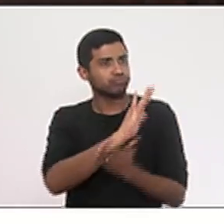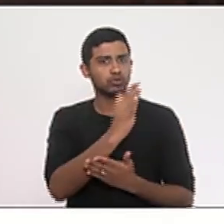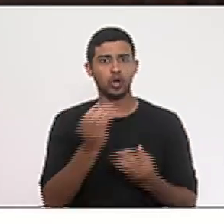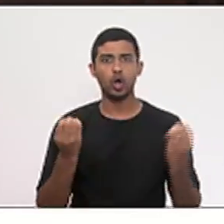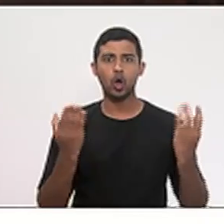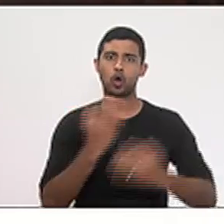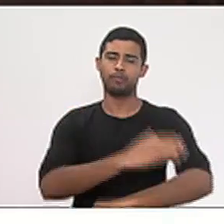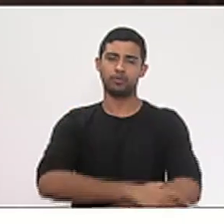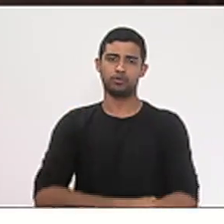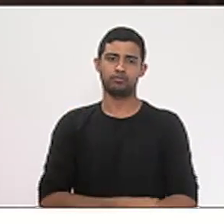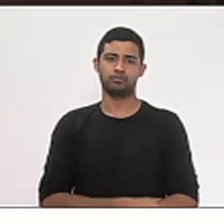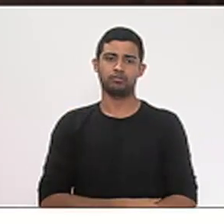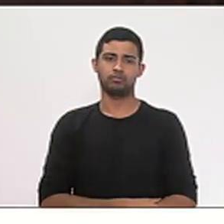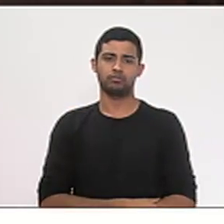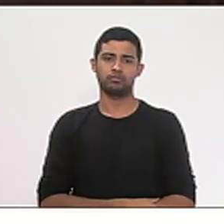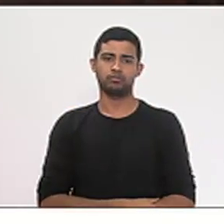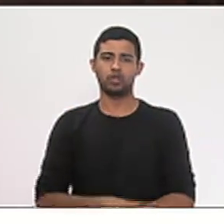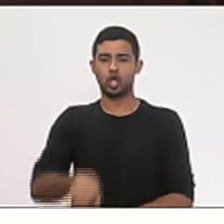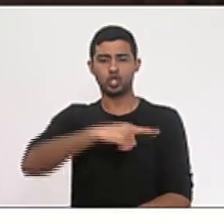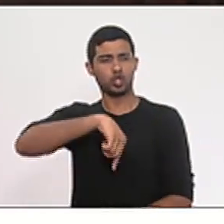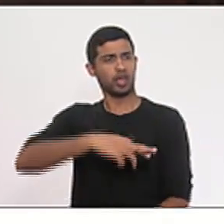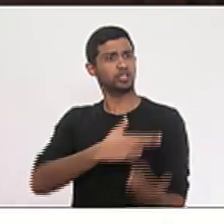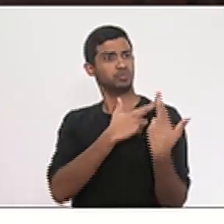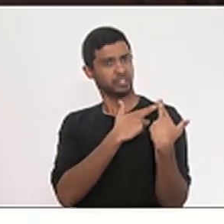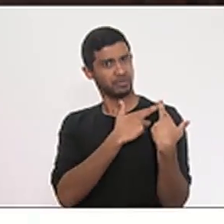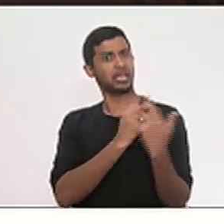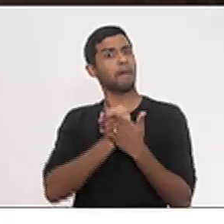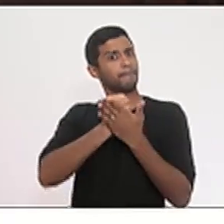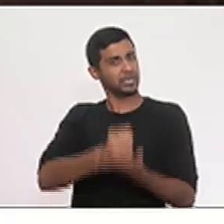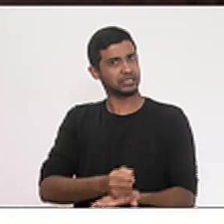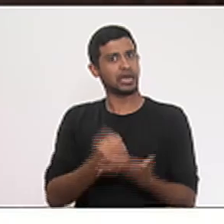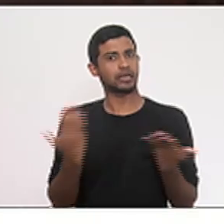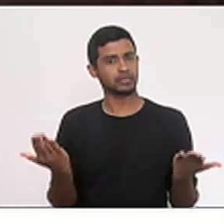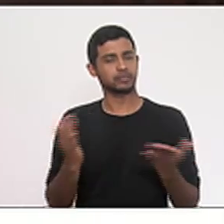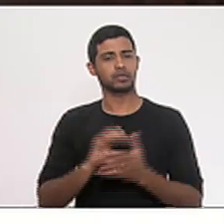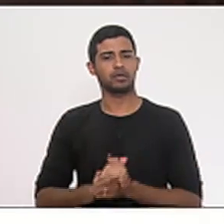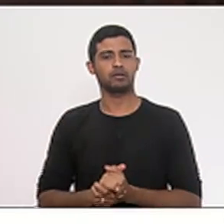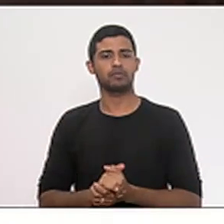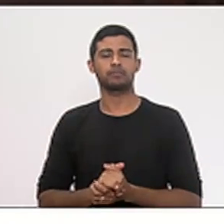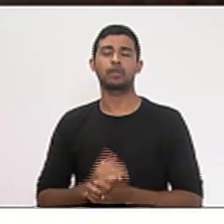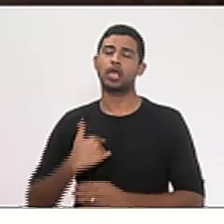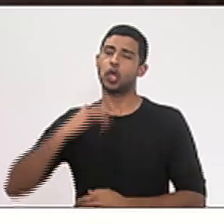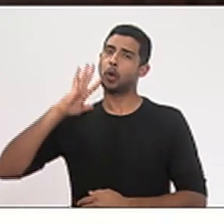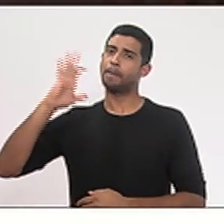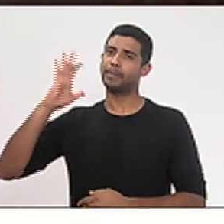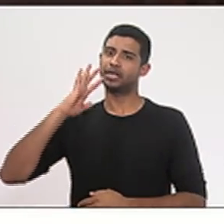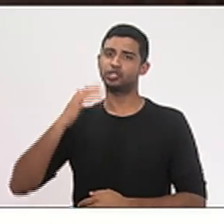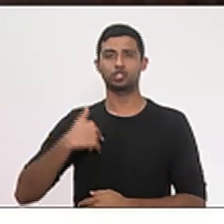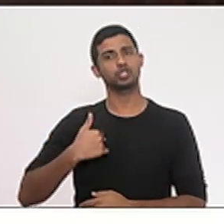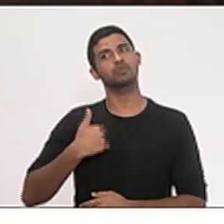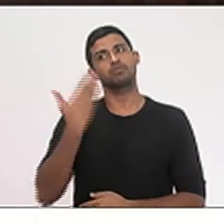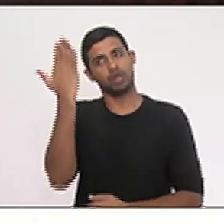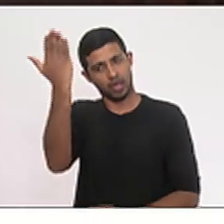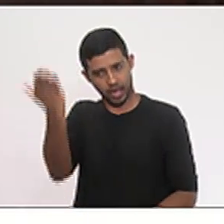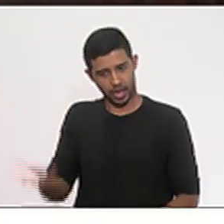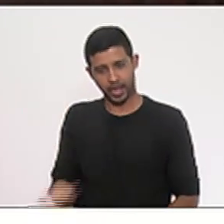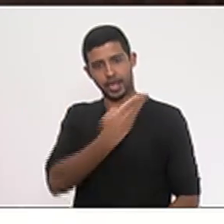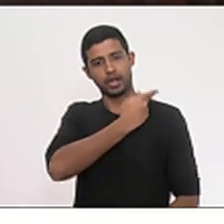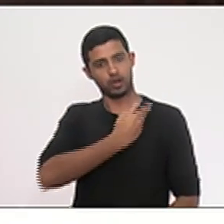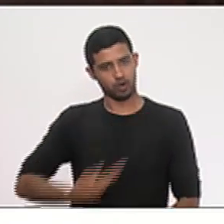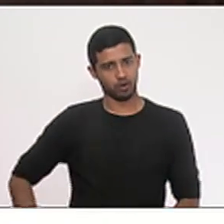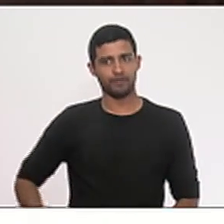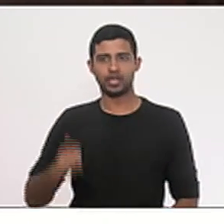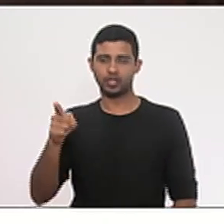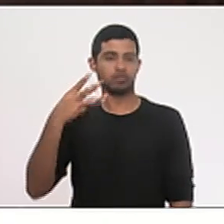demitidos. A nossa responsabilidade é muito grande. Então, eu imagino que o nosso governador,